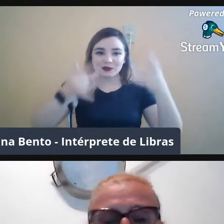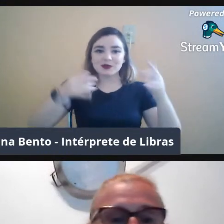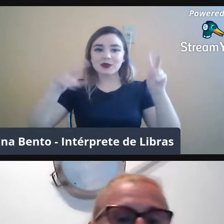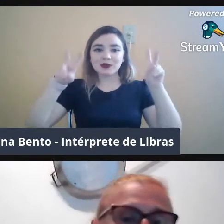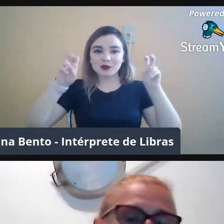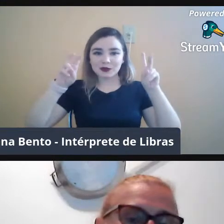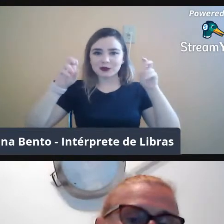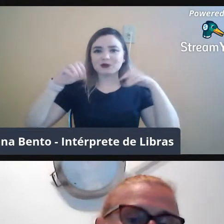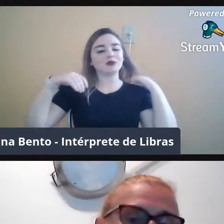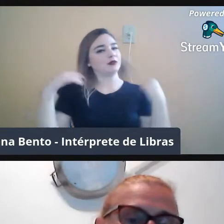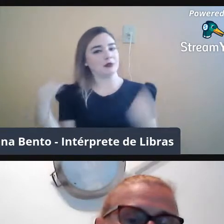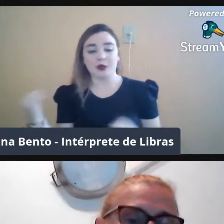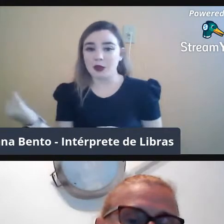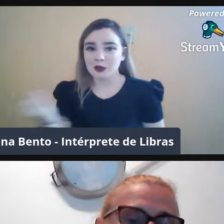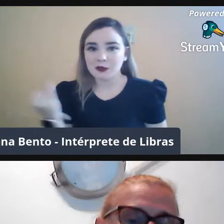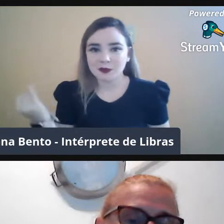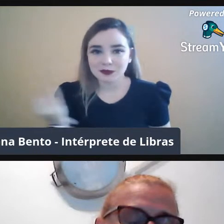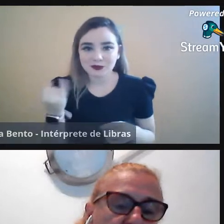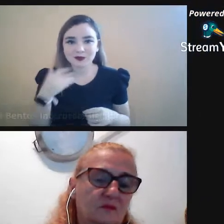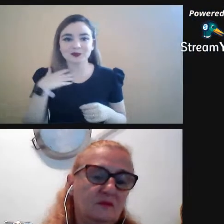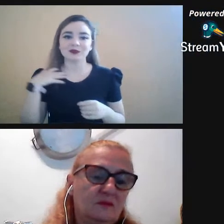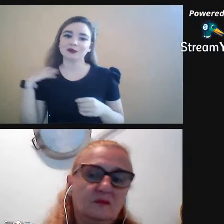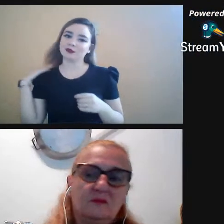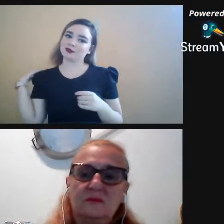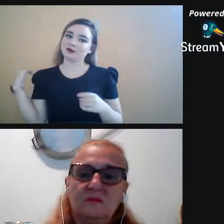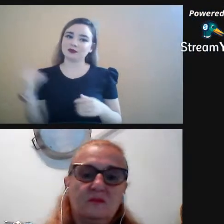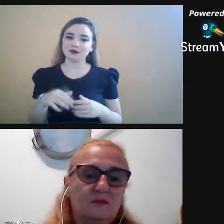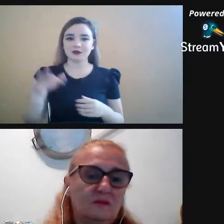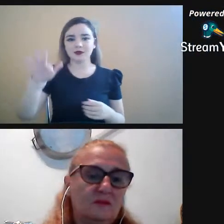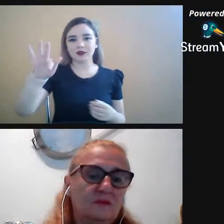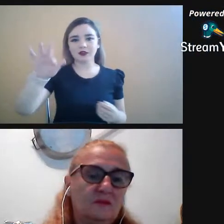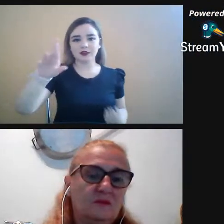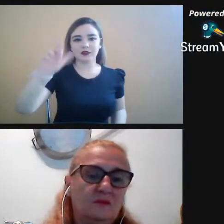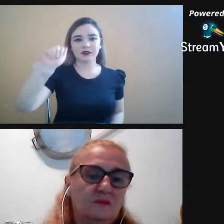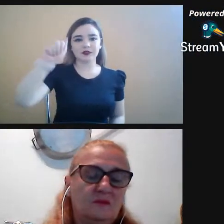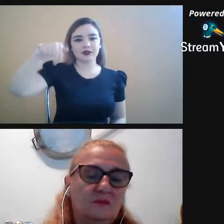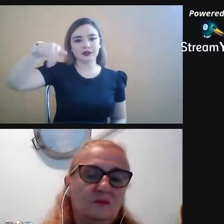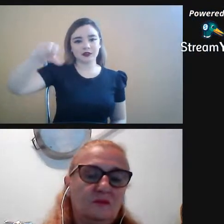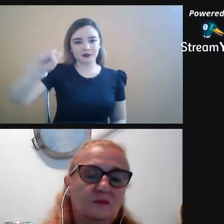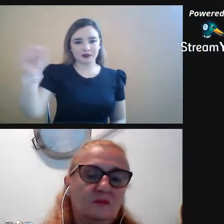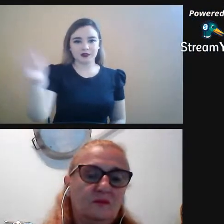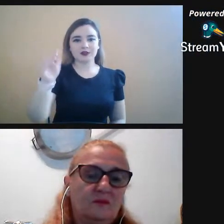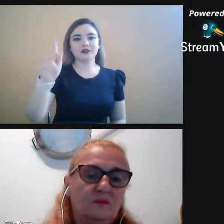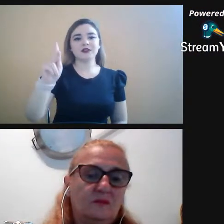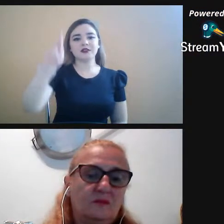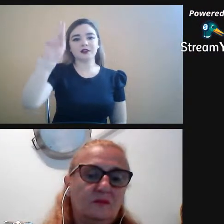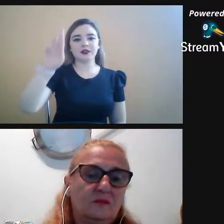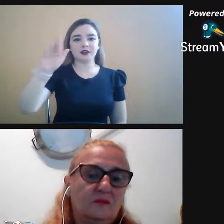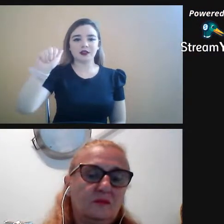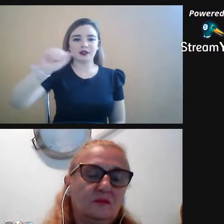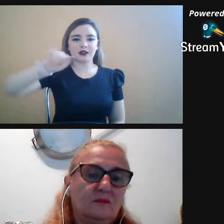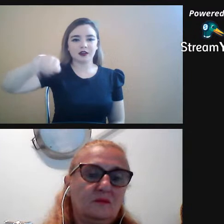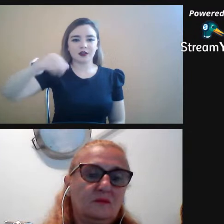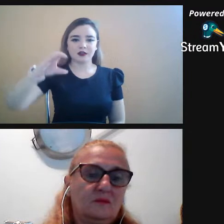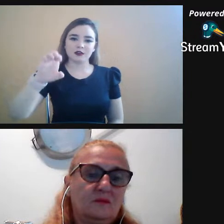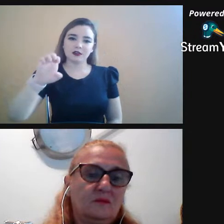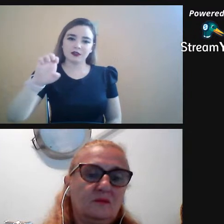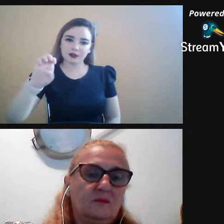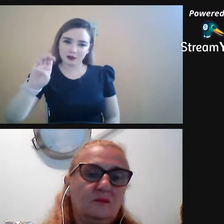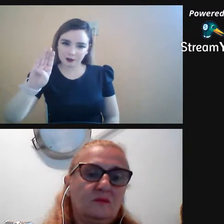muito importante, né, que é o Franz Kreisberg, que assim, ele é um artista de origem polonesa, ele nasceu na